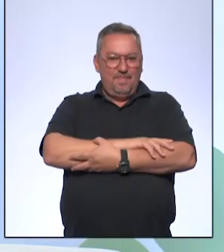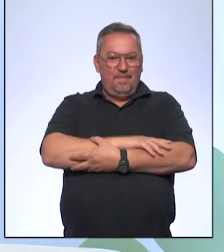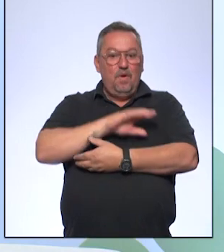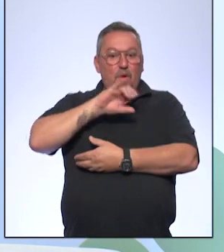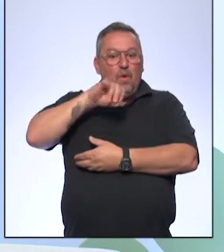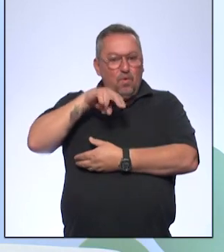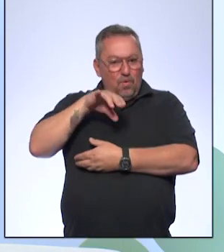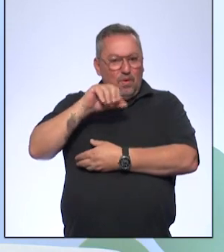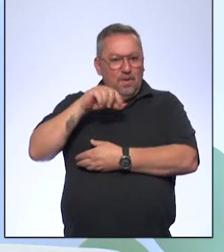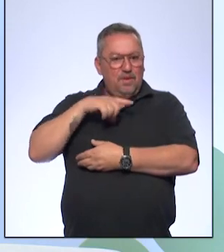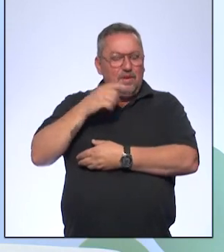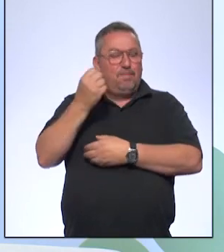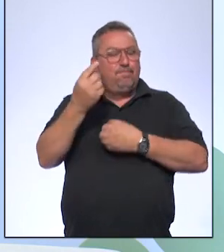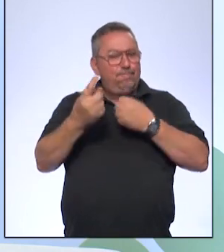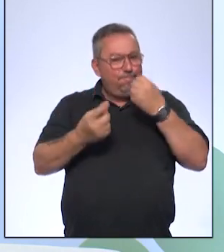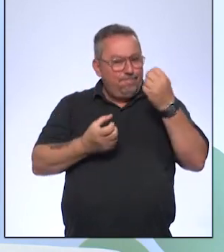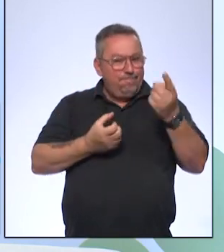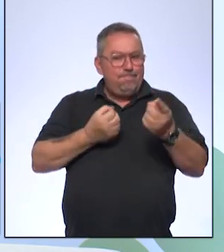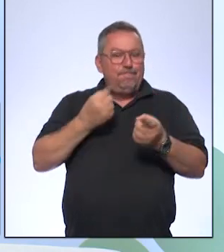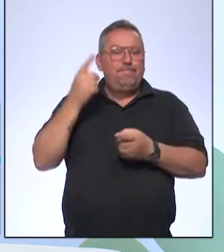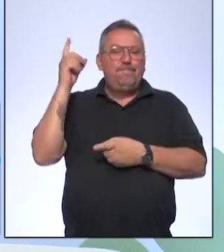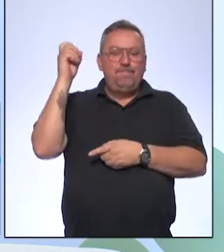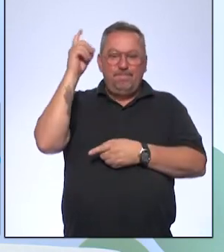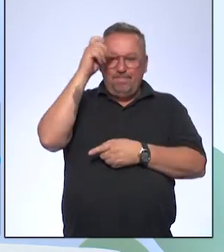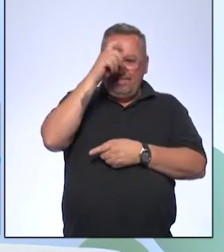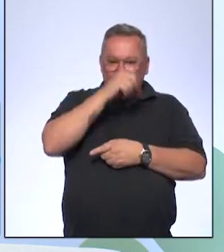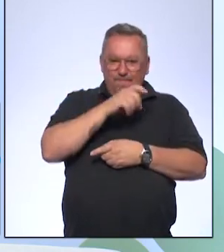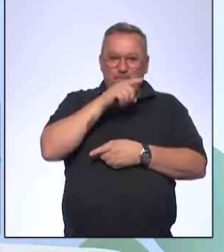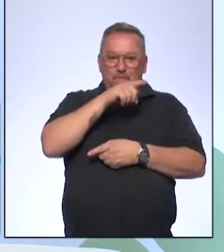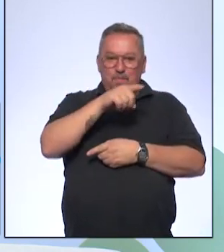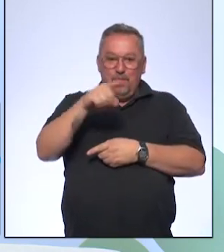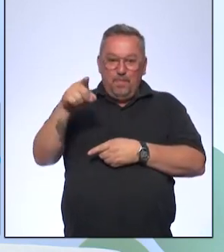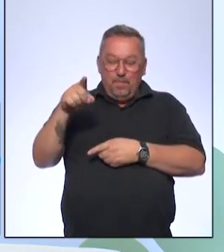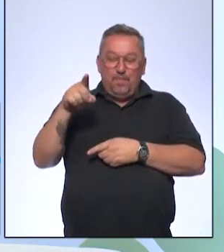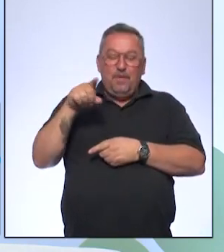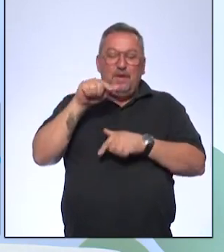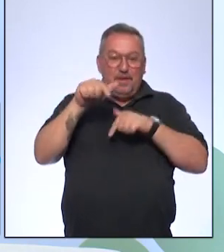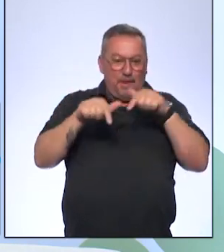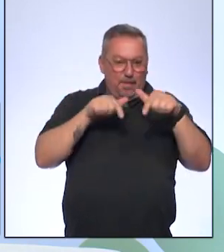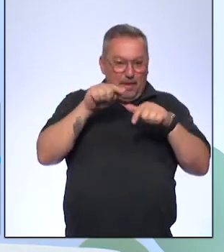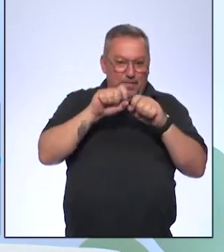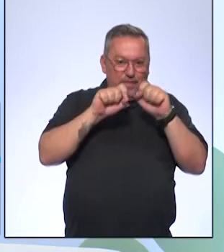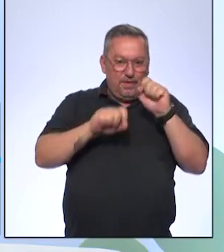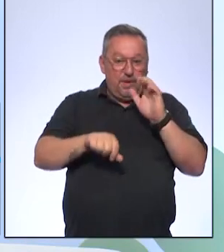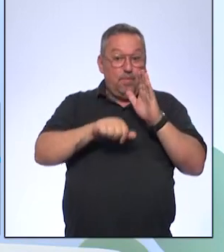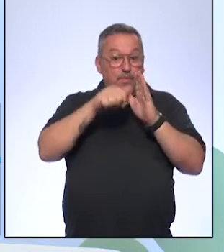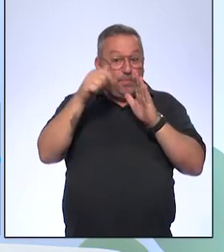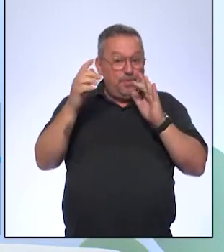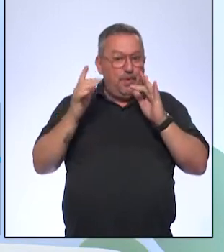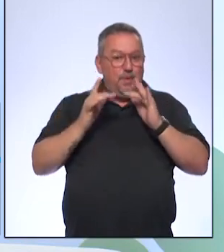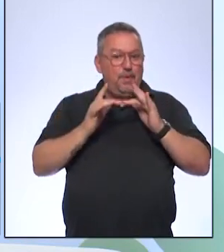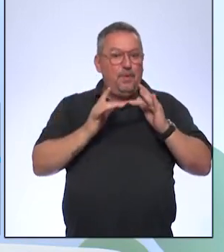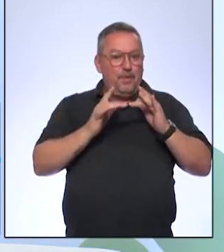Jonas, ainda tem alguns que estão com a dificuldade nessa operação, né, que é o primeiro contato